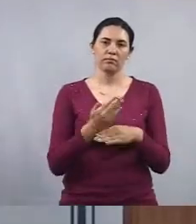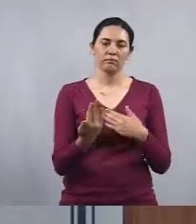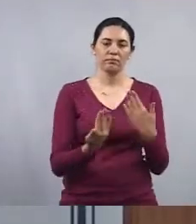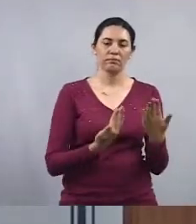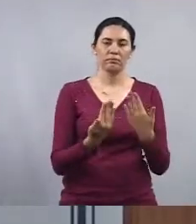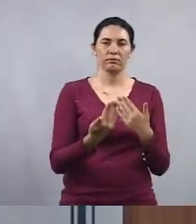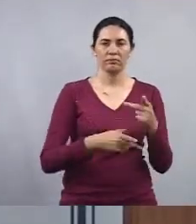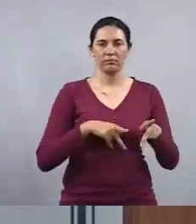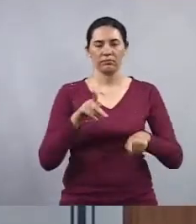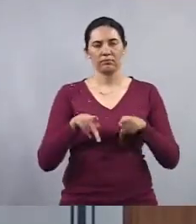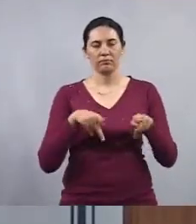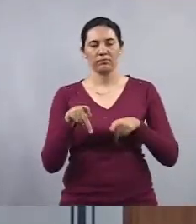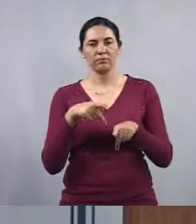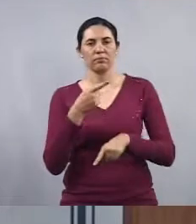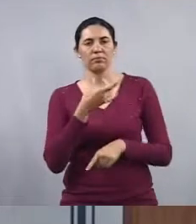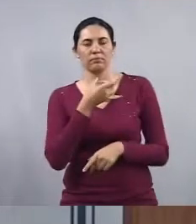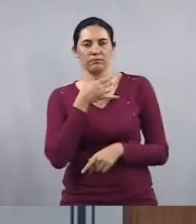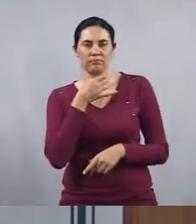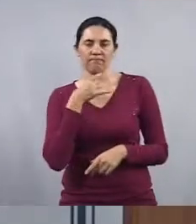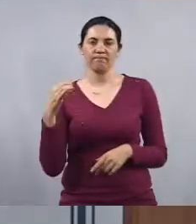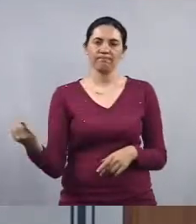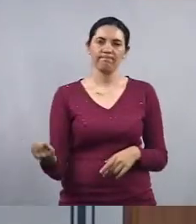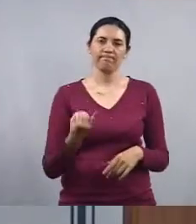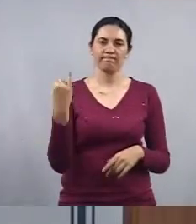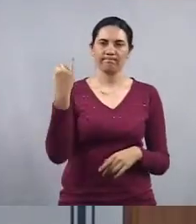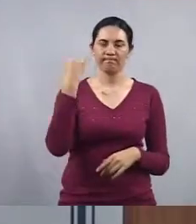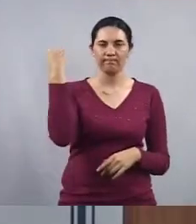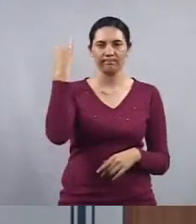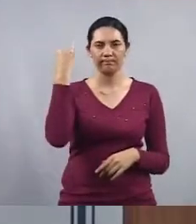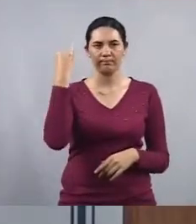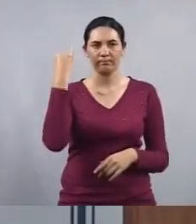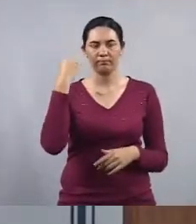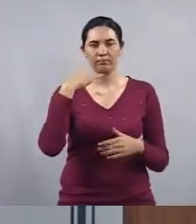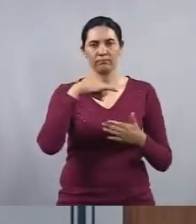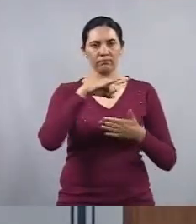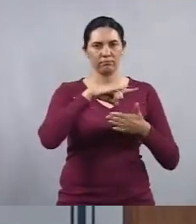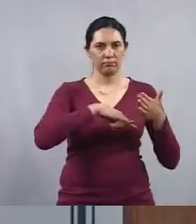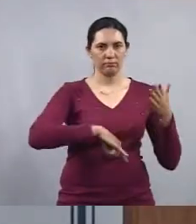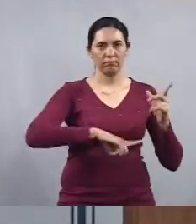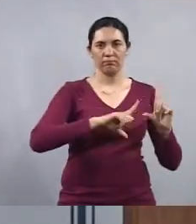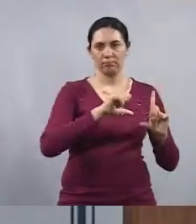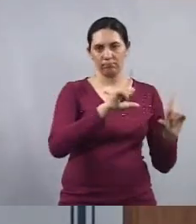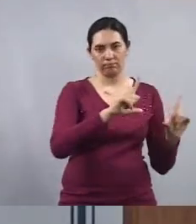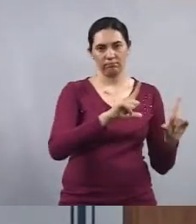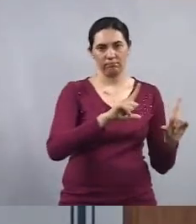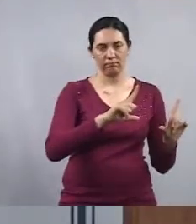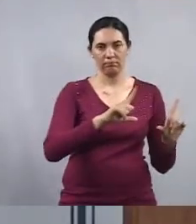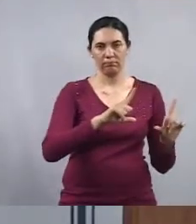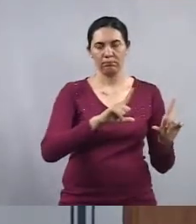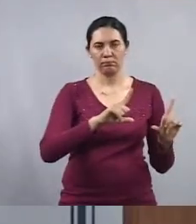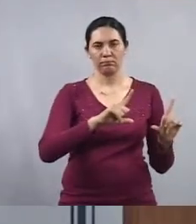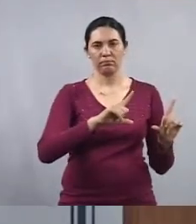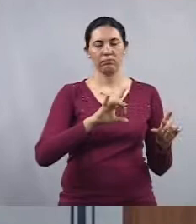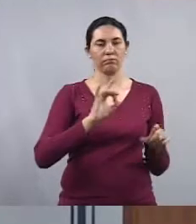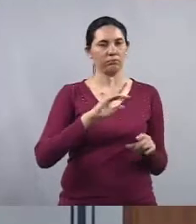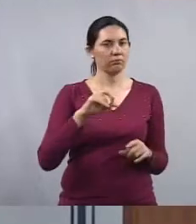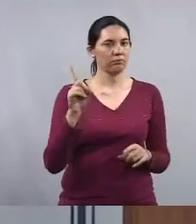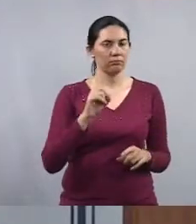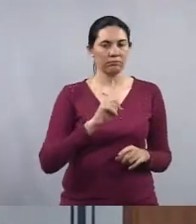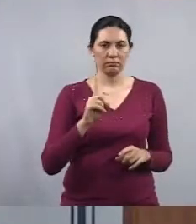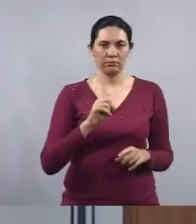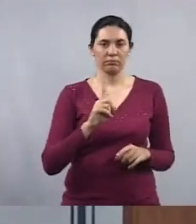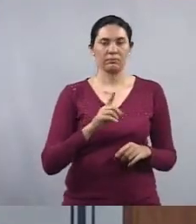Marília. E é importante não somente o documento, o alvará do Corpo de